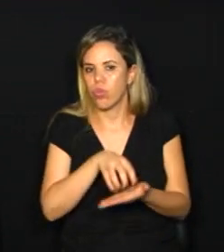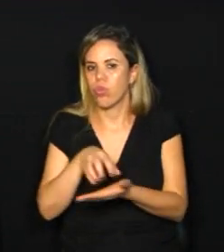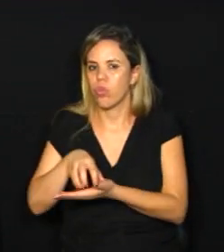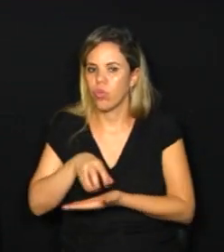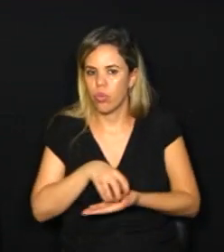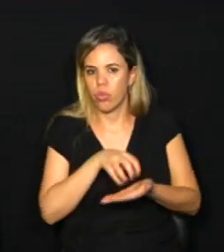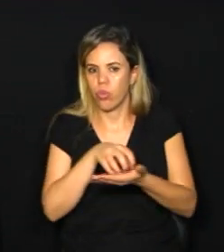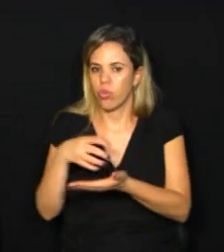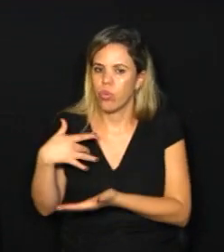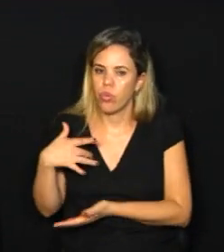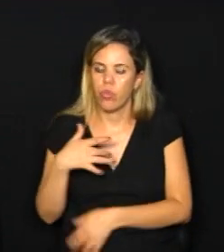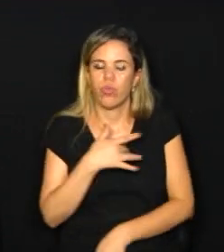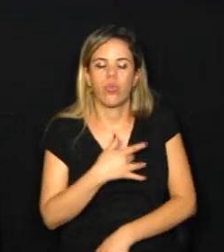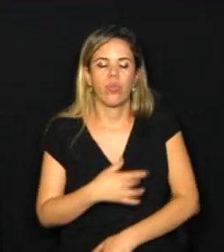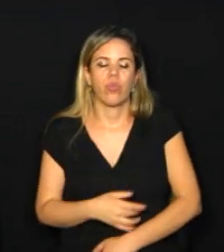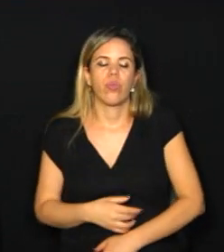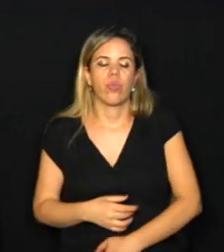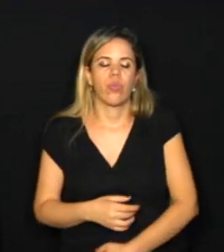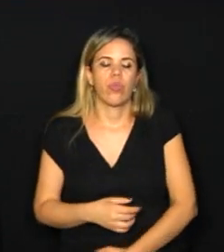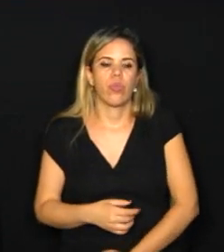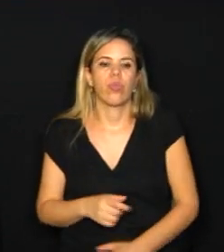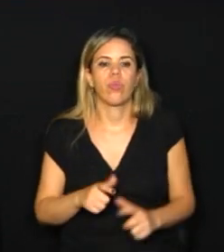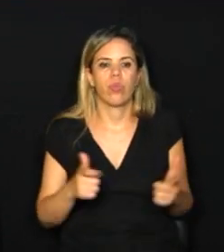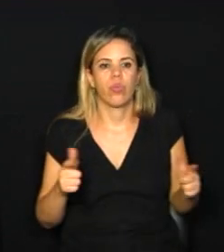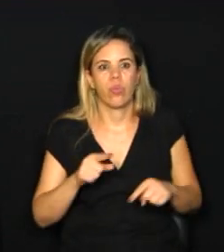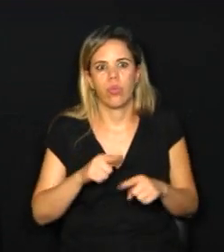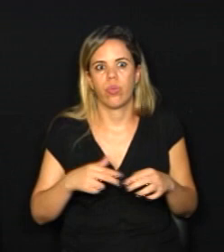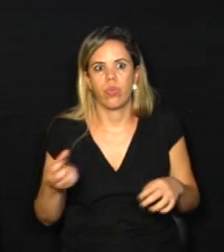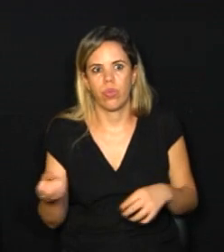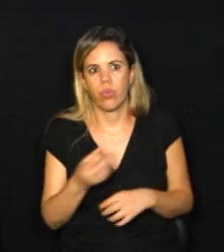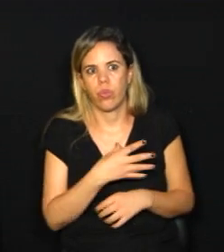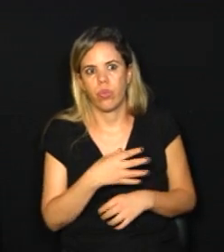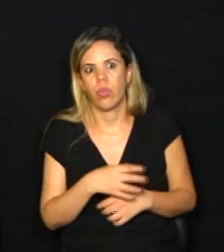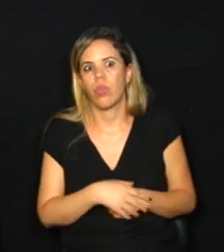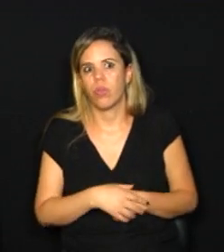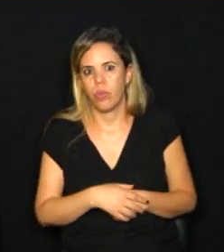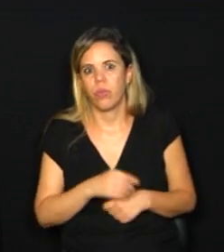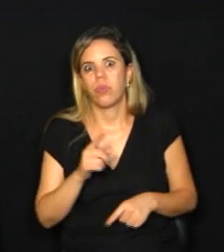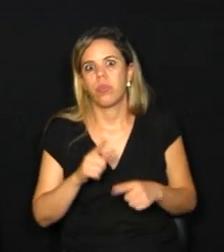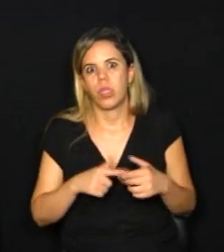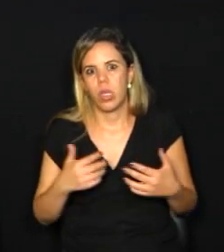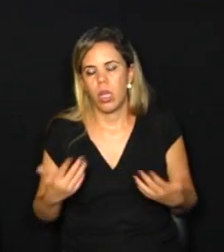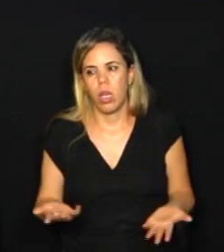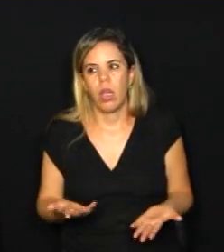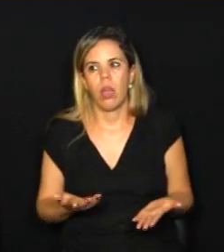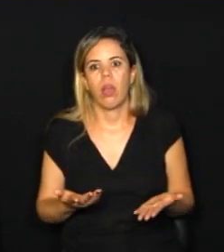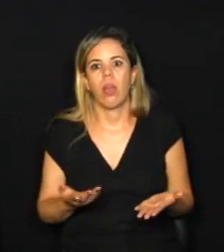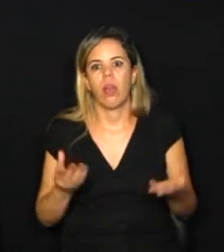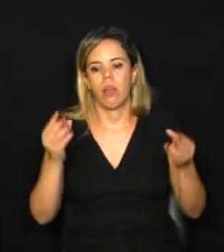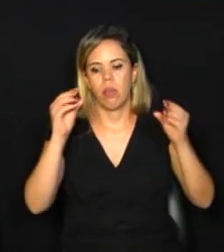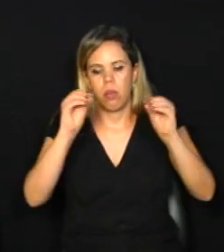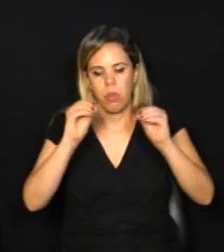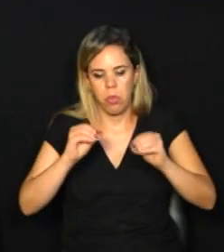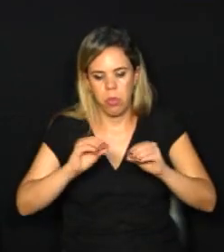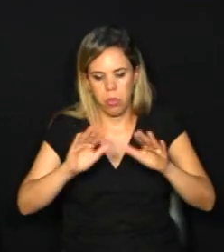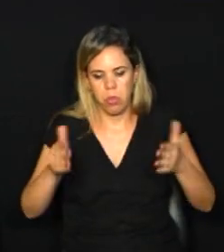nossas unidades de saúde, a maioria com equipamentos novos, com instalações